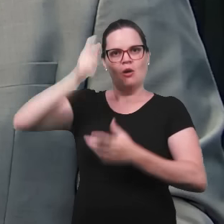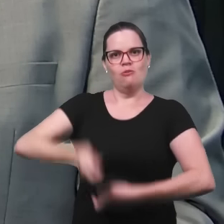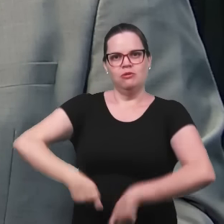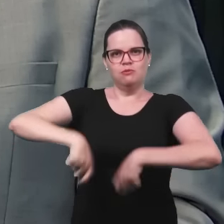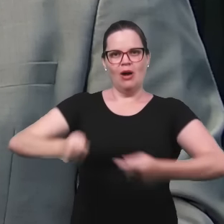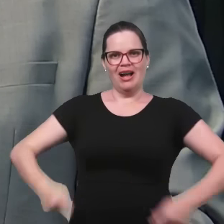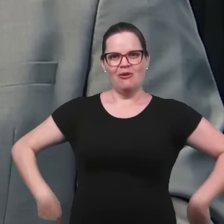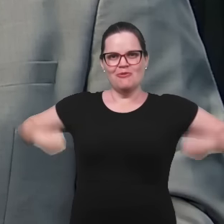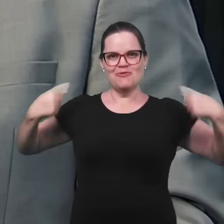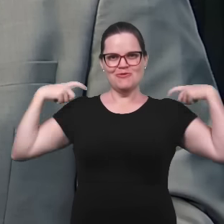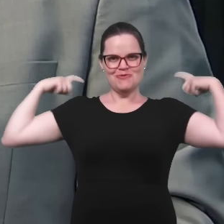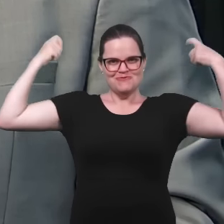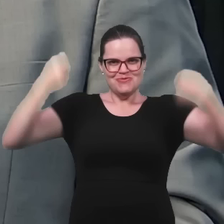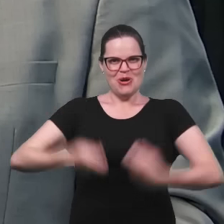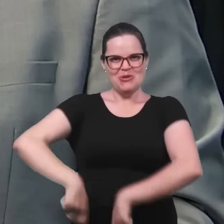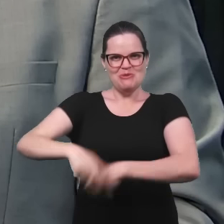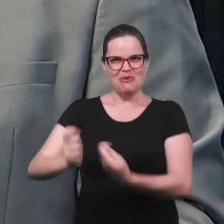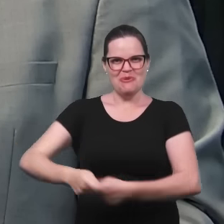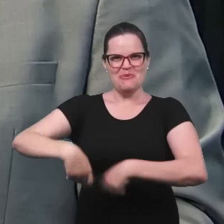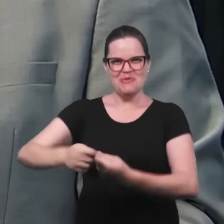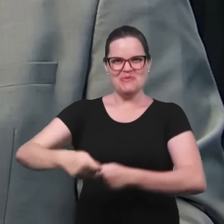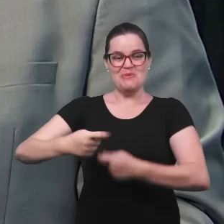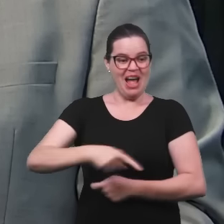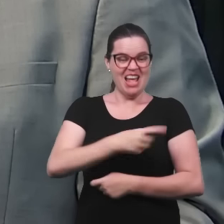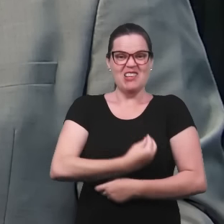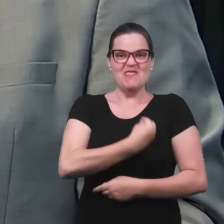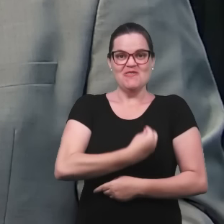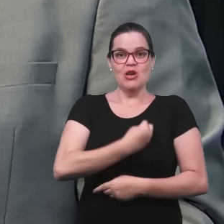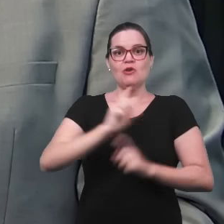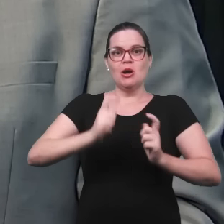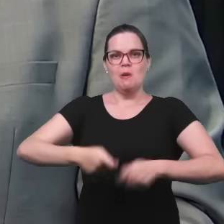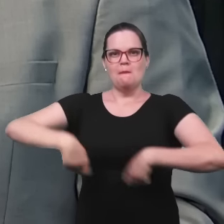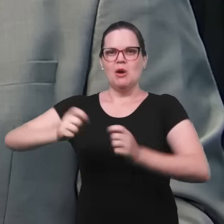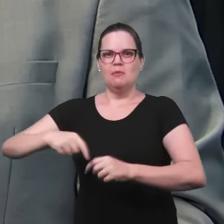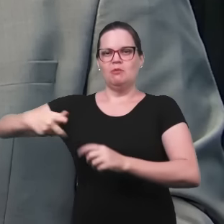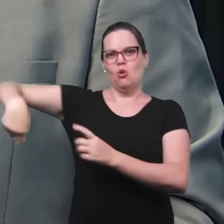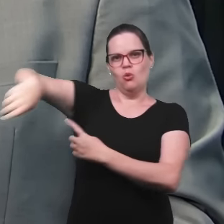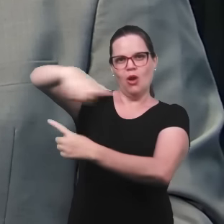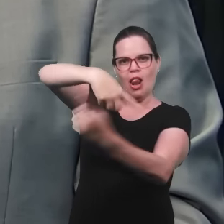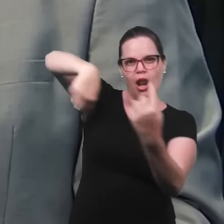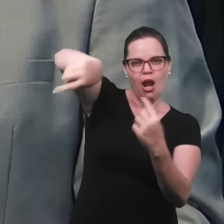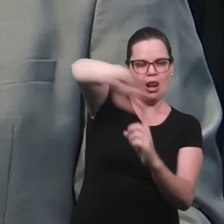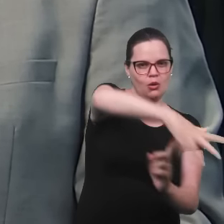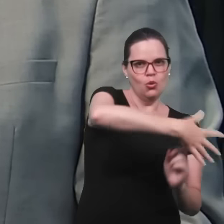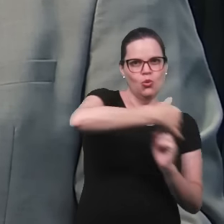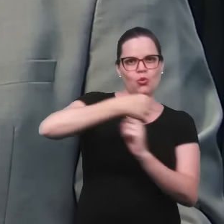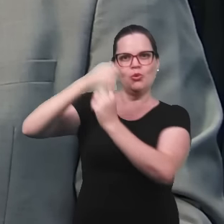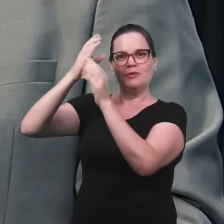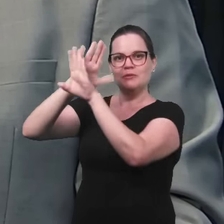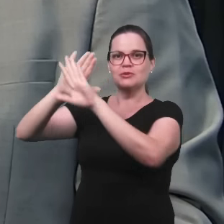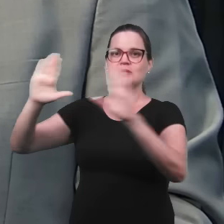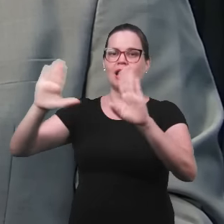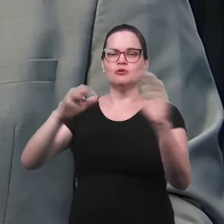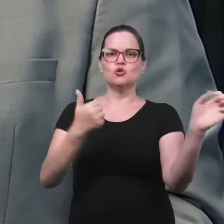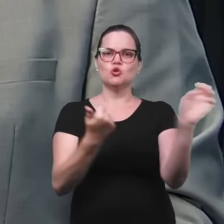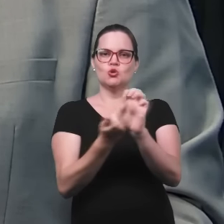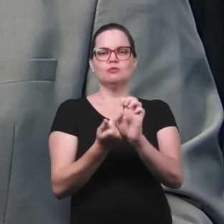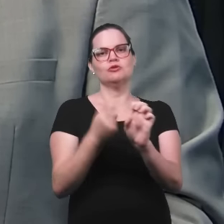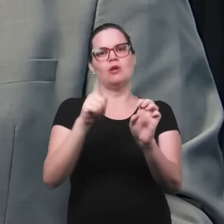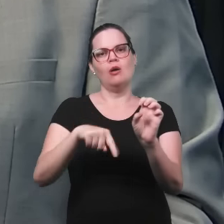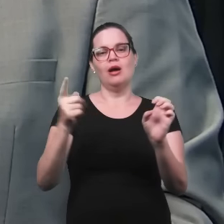vivo. E Eliseu ficou no seu lugar para dar seguimento a esta obra maravilhosa. E